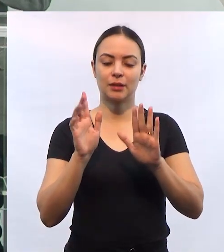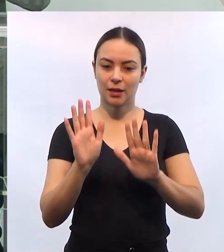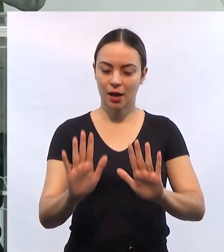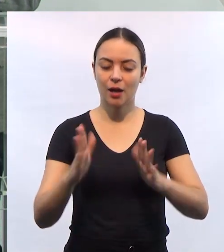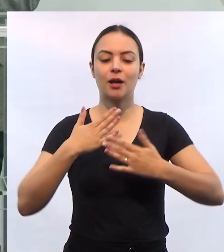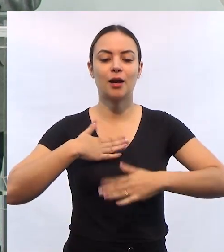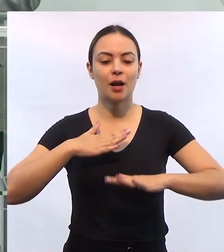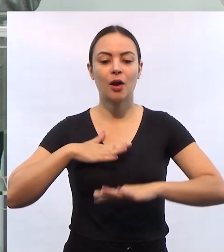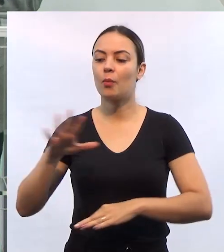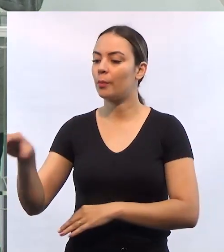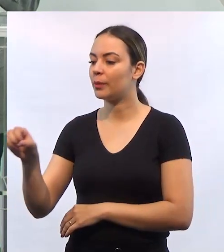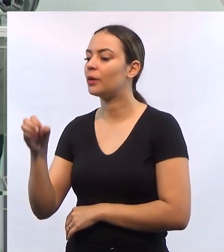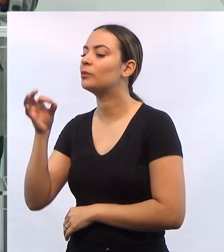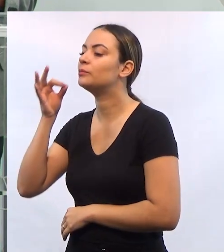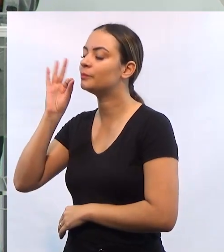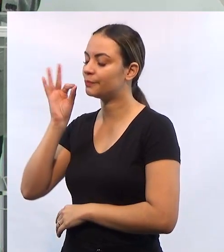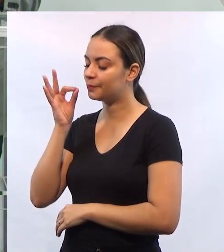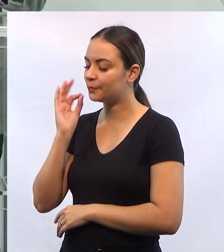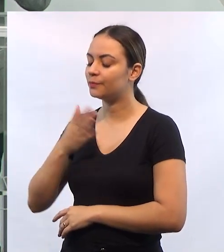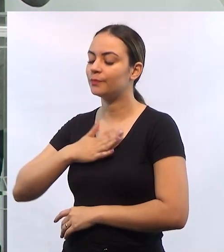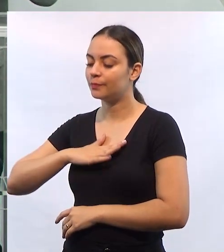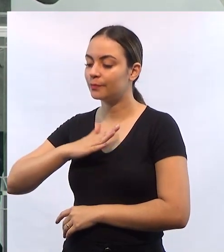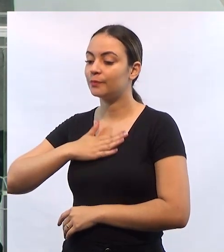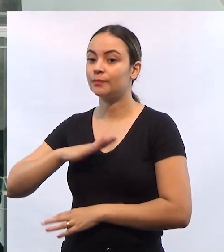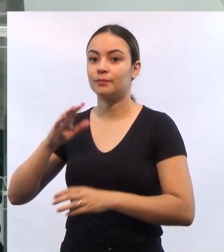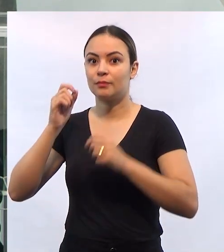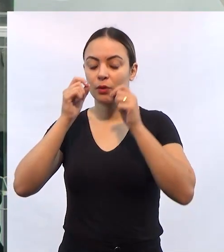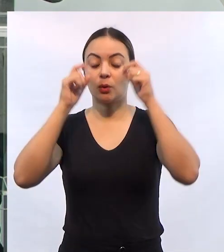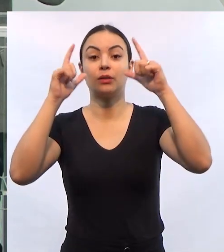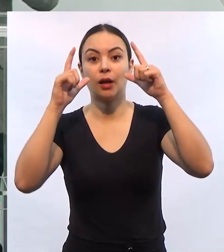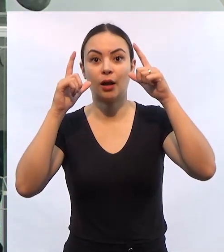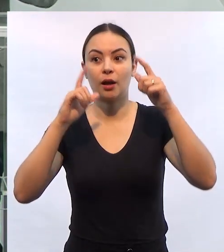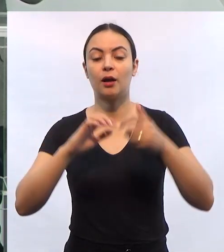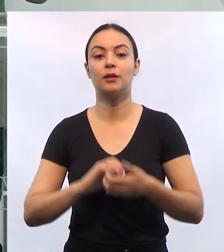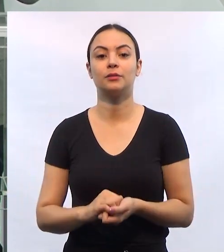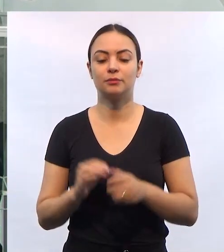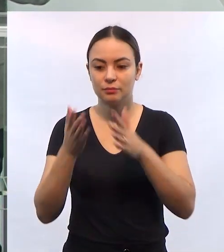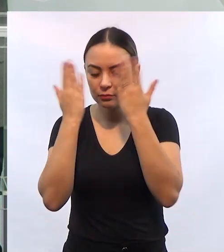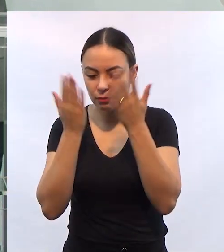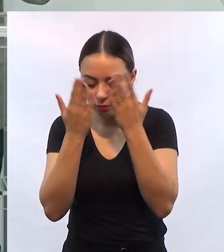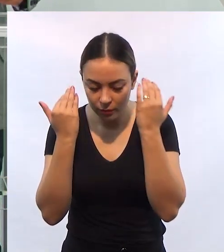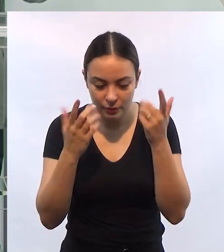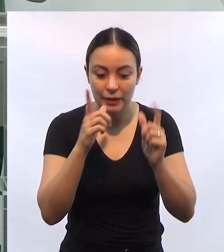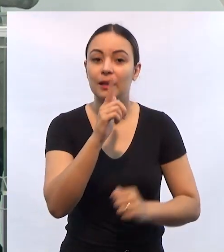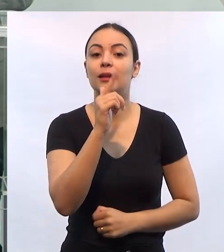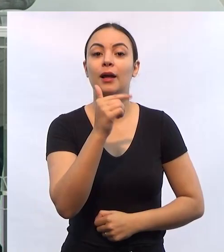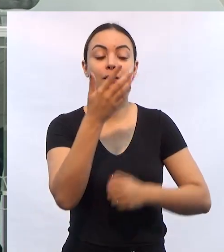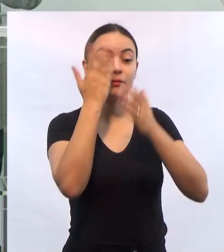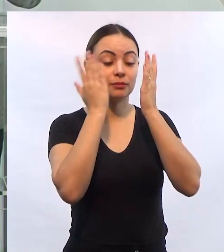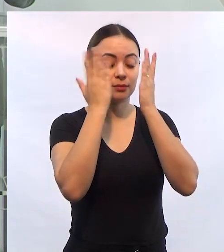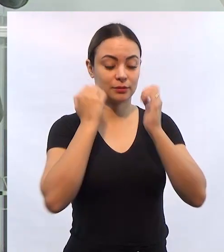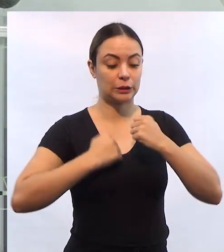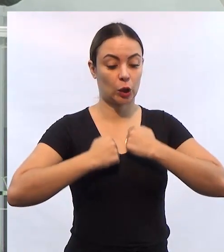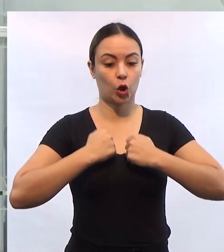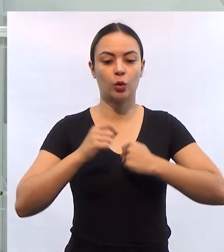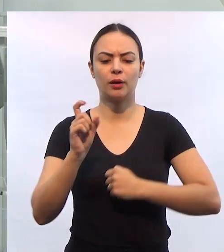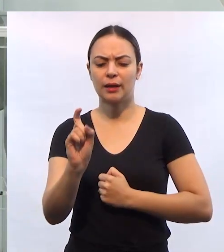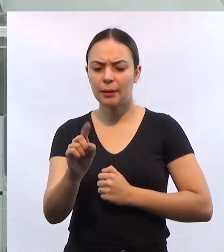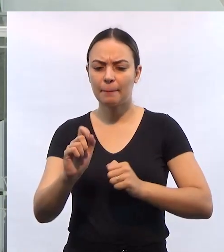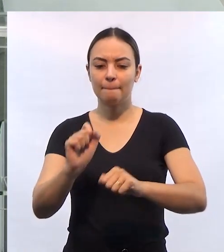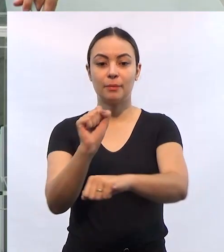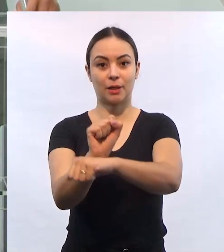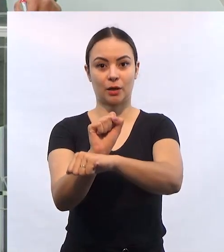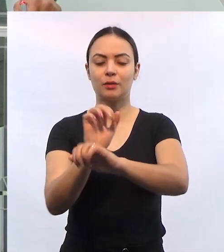aí, vai lá, pega um café, pega um lanche para você, isso aí te ajuda, né, o teu organismo ali a acordar, a dar uma acelerada. Vai lá, joga uma água no rosto,